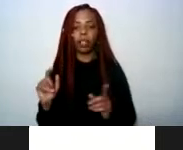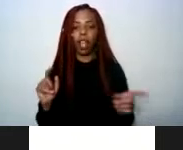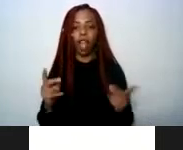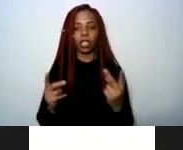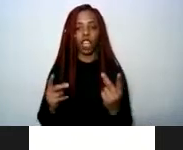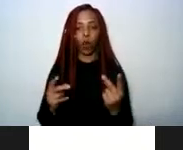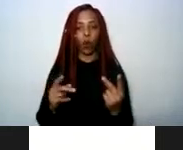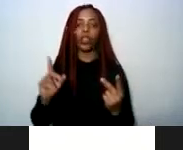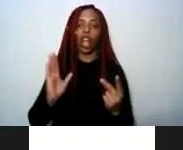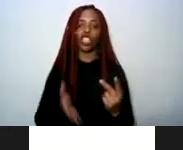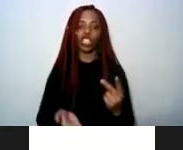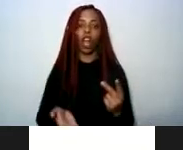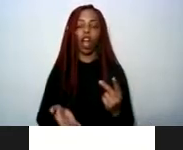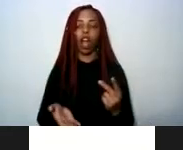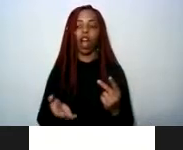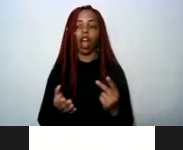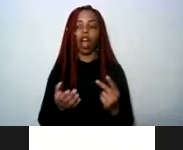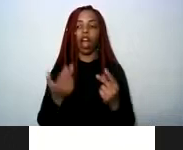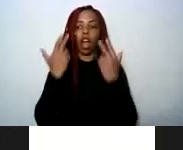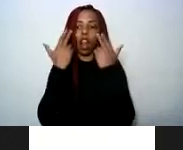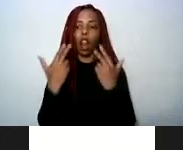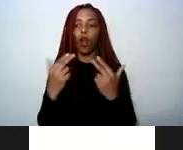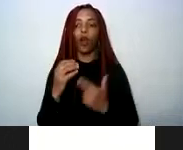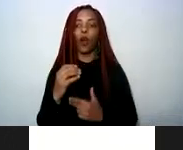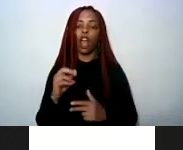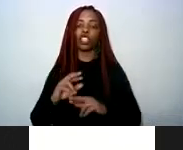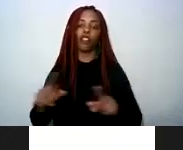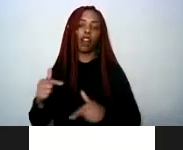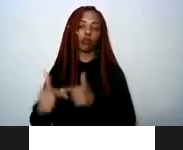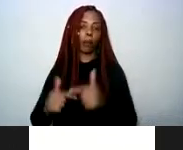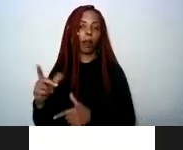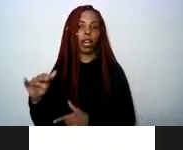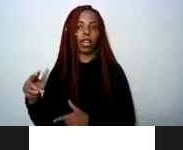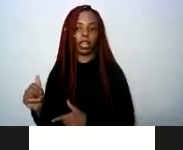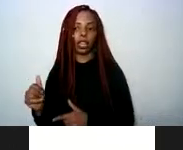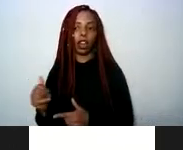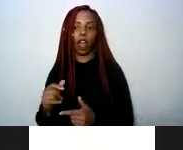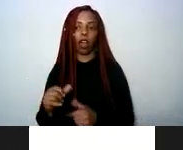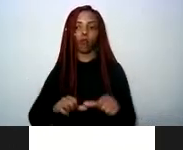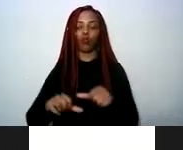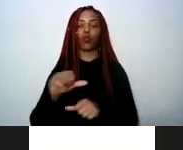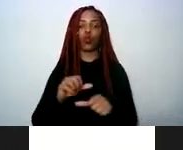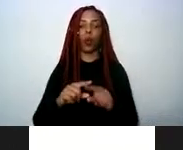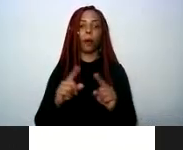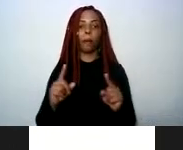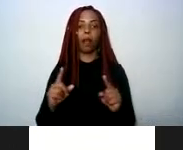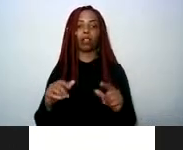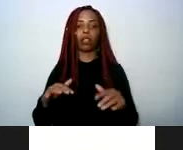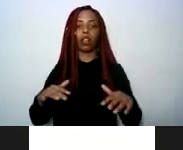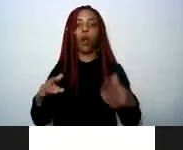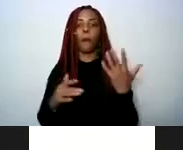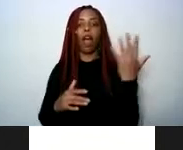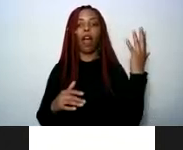orgânico ela é bem fora da linha de trabalho da Lina que fica ao redor de uma jaqueira e é